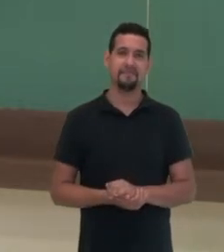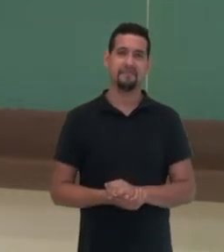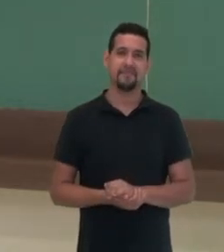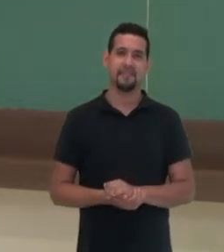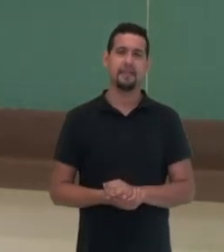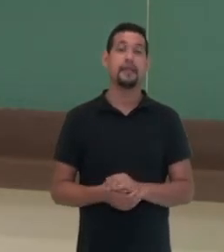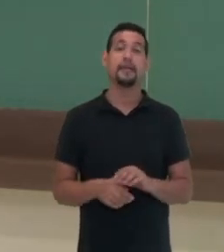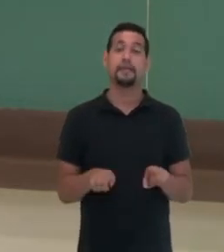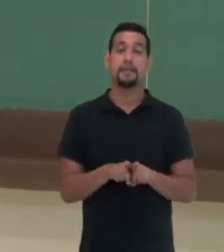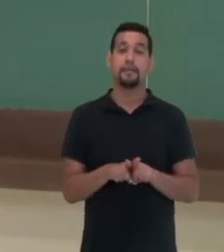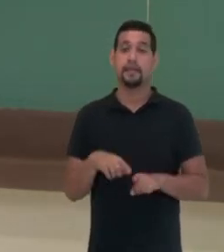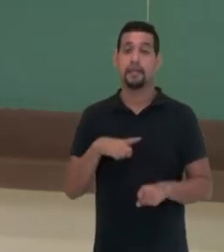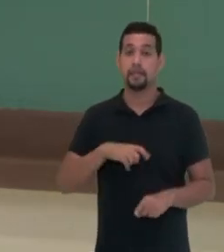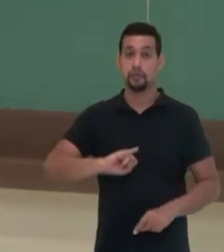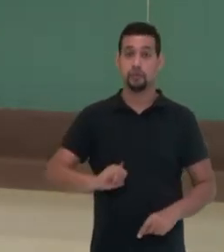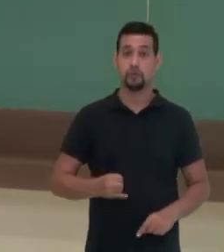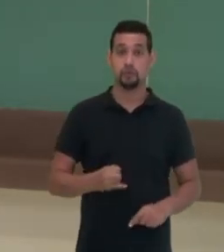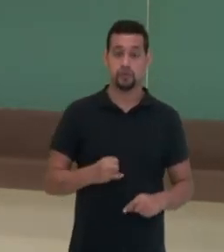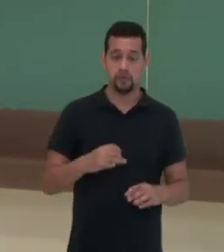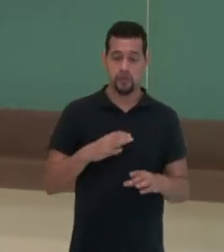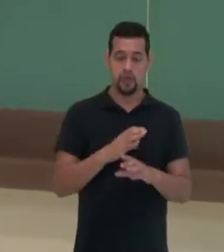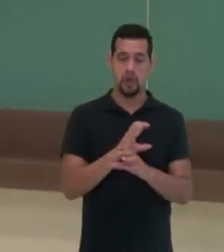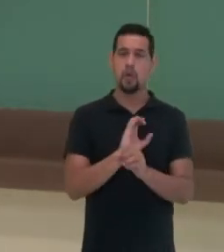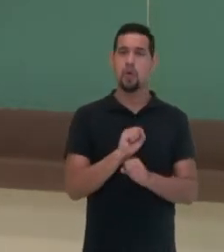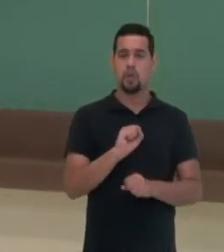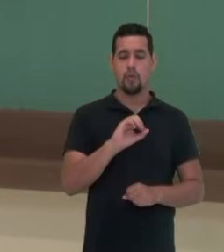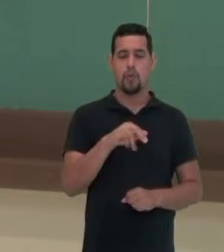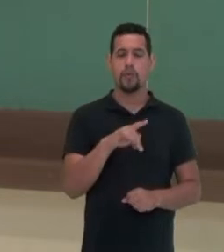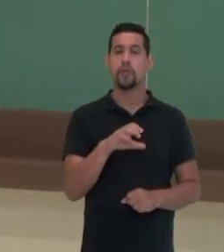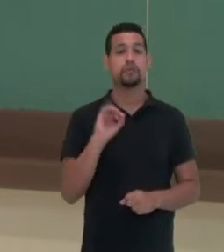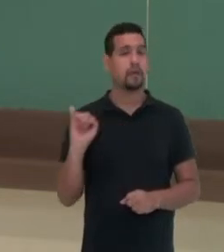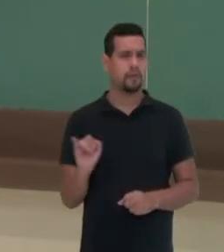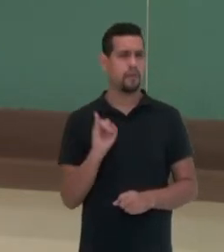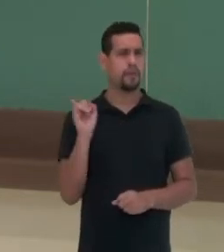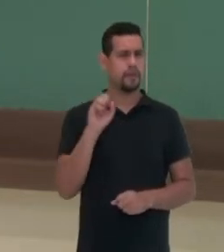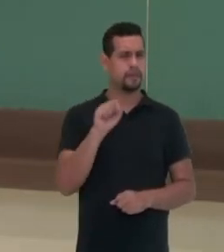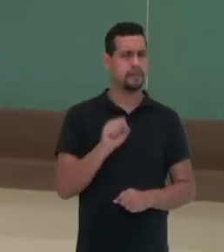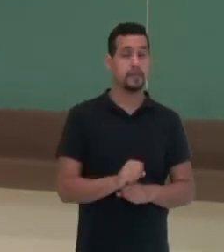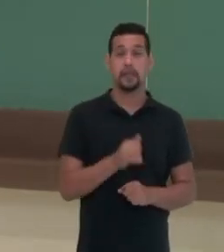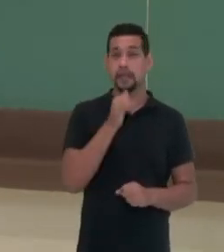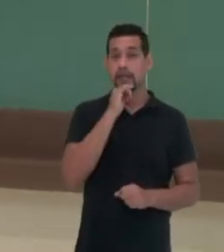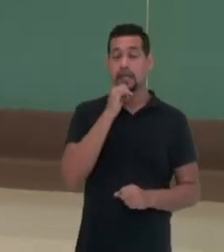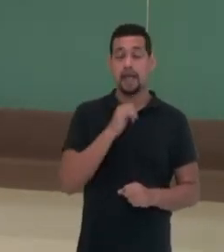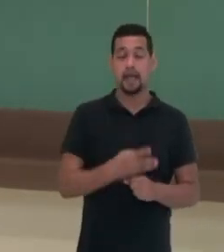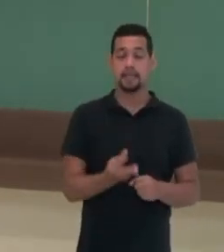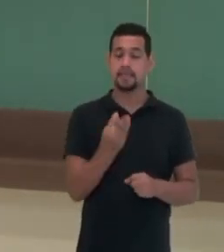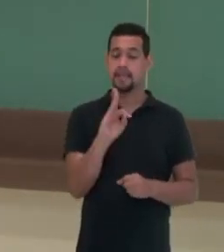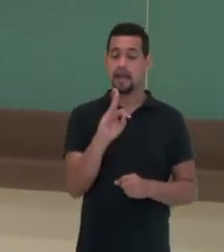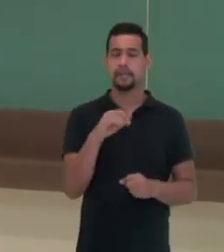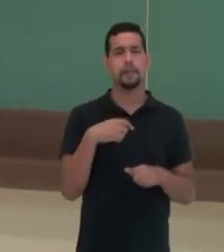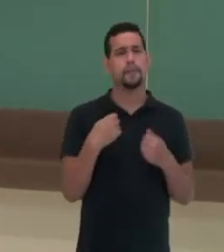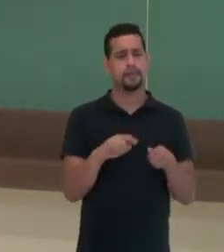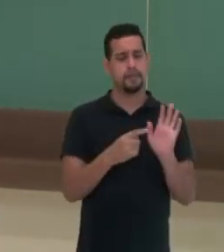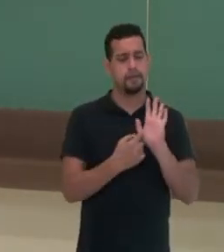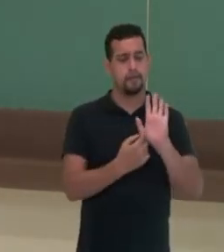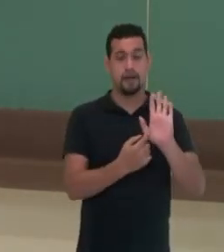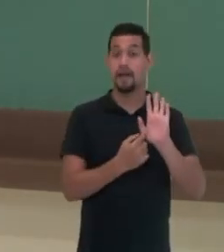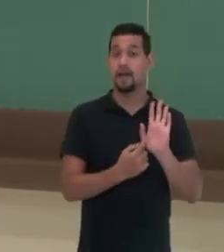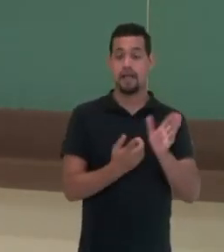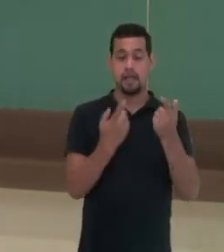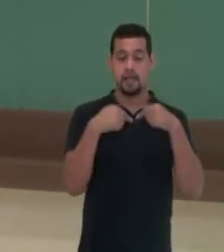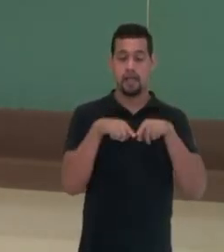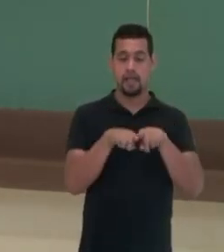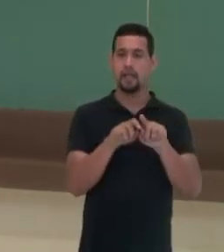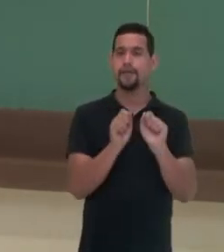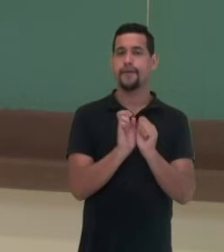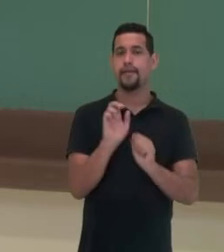que mais que temos? Juros compostos, importantíssimo. A taxa I tem que ser expressa na mesma medida do